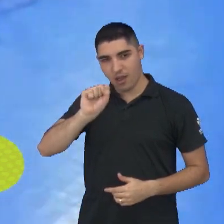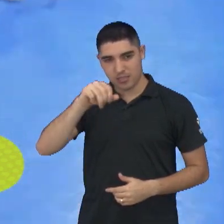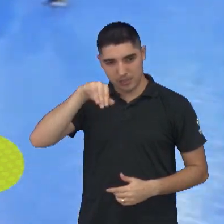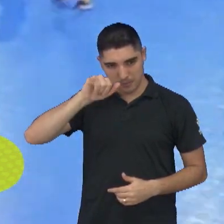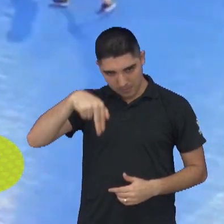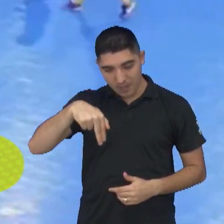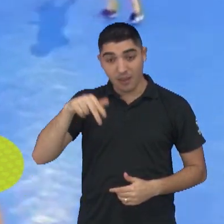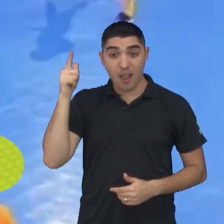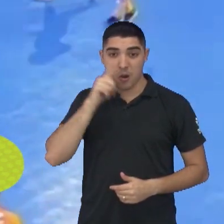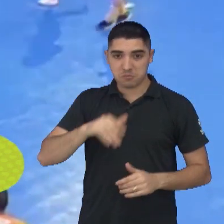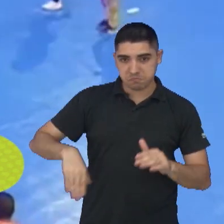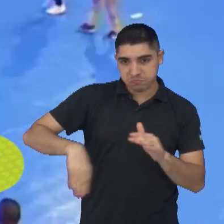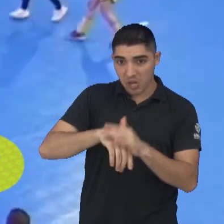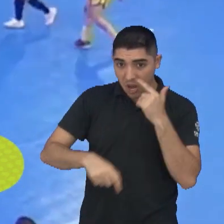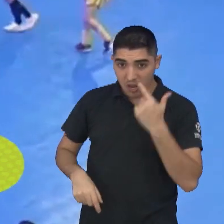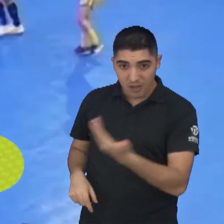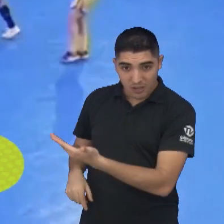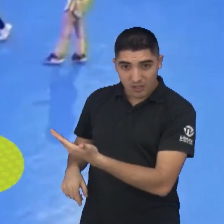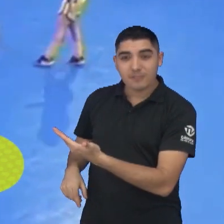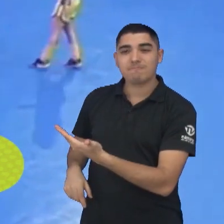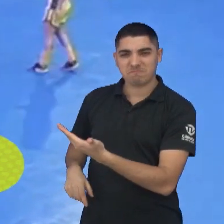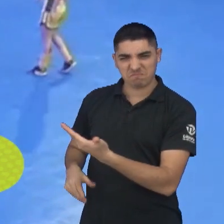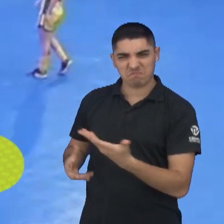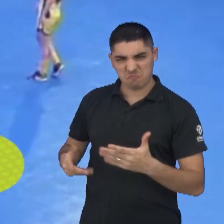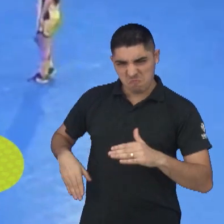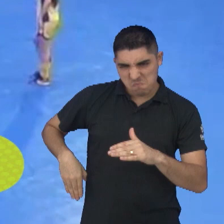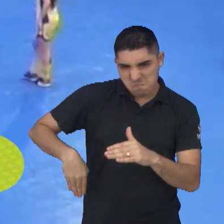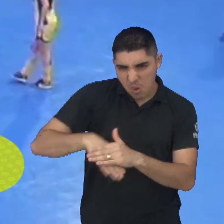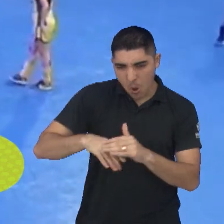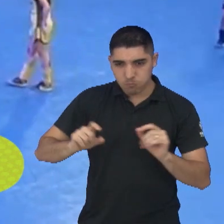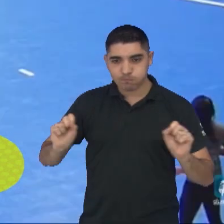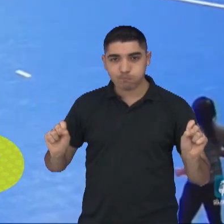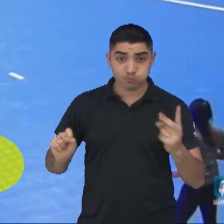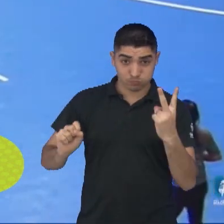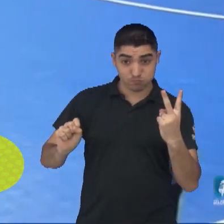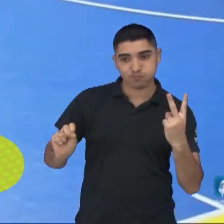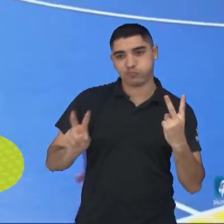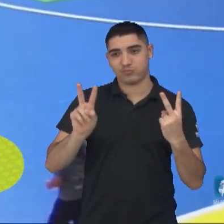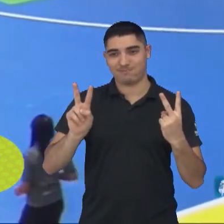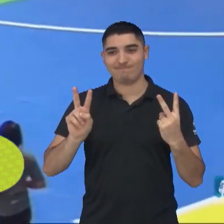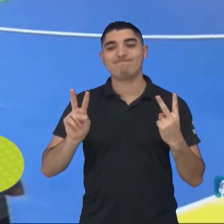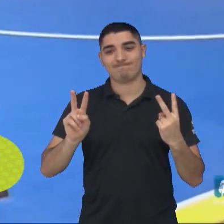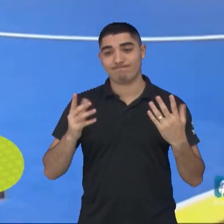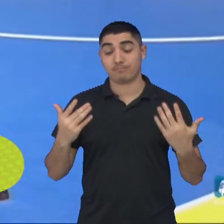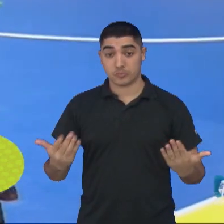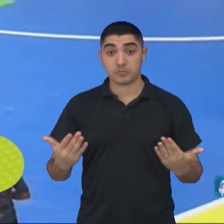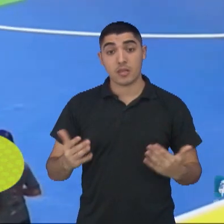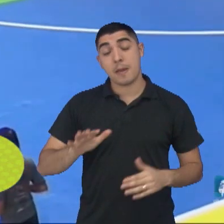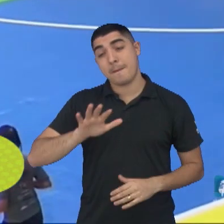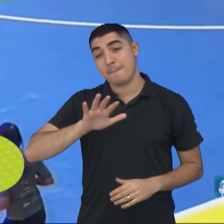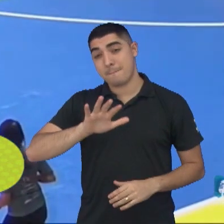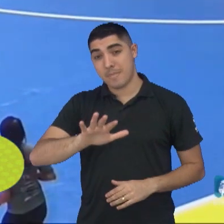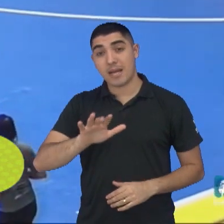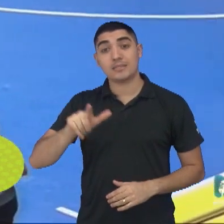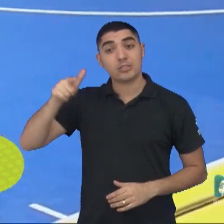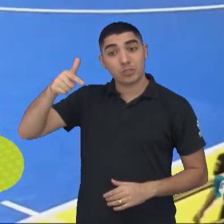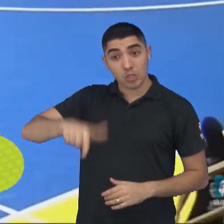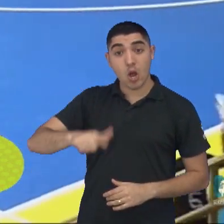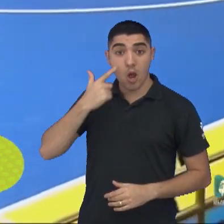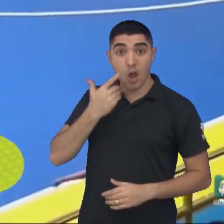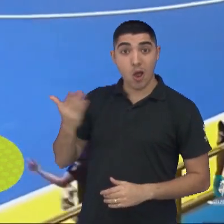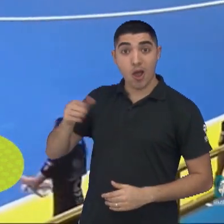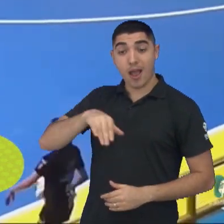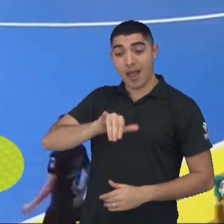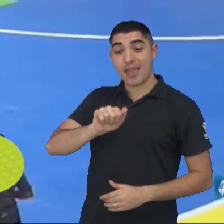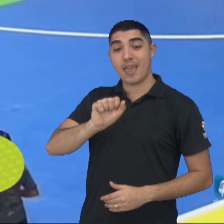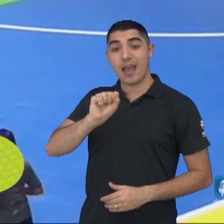logo lá sem dominou Aliás nem Soltou o dedo e colocou dois a dois em São José mas a Yasmin fez isso aí